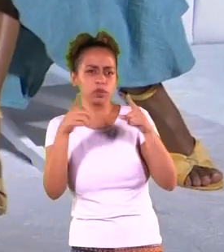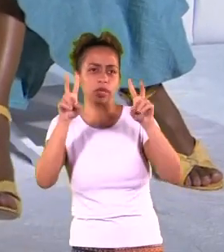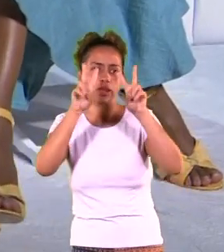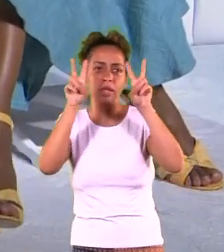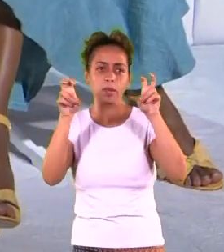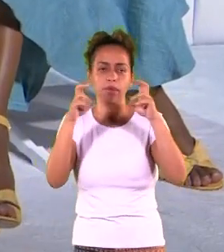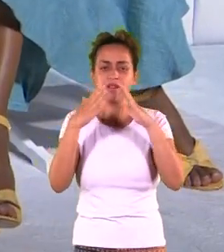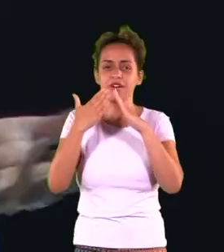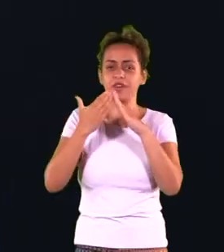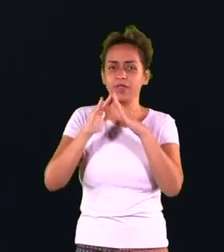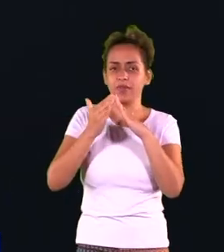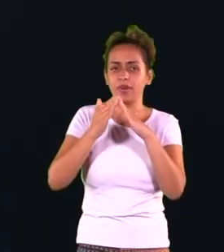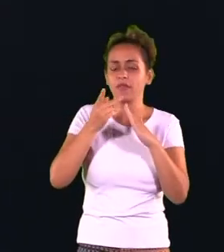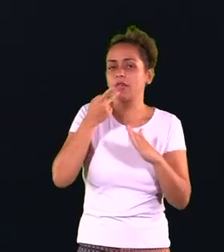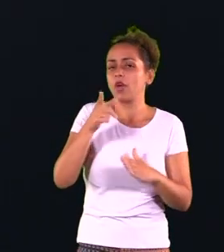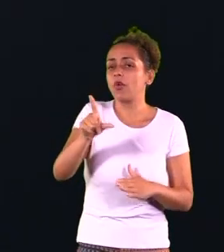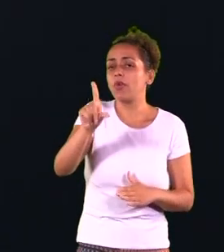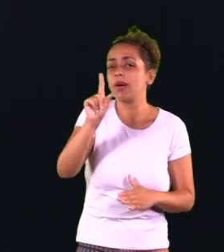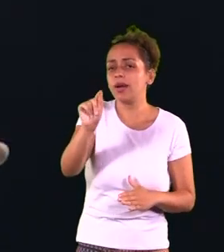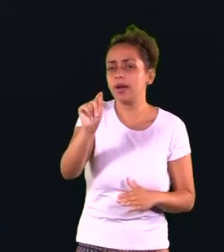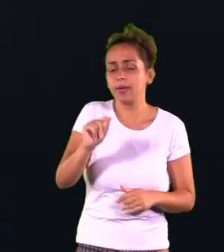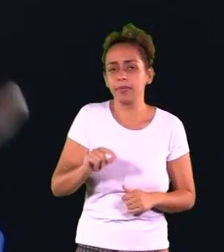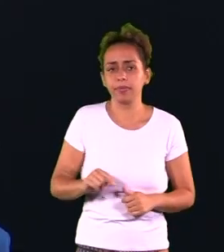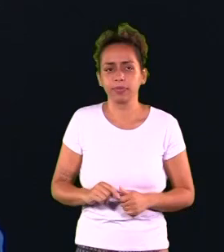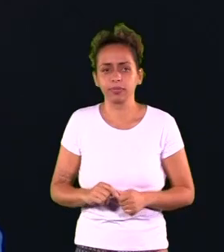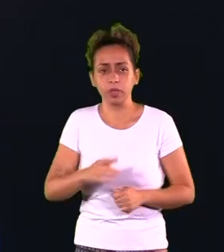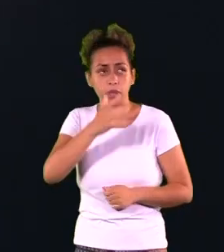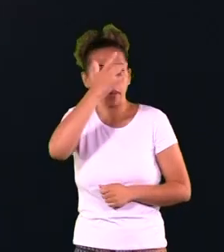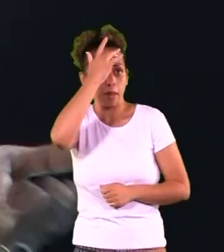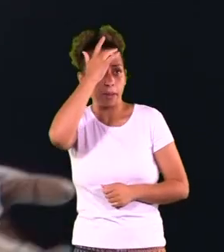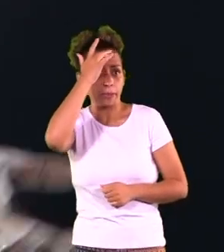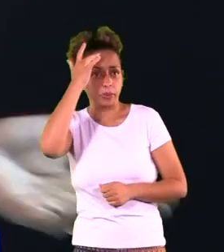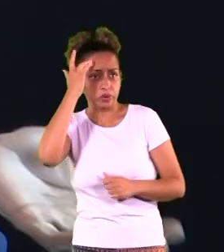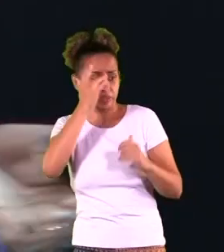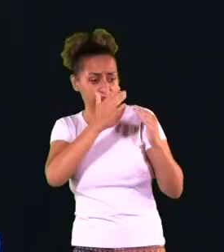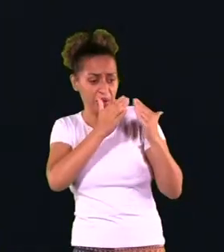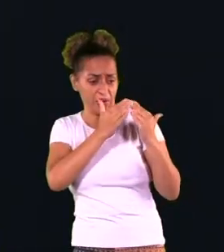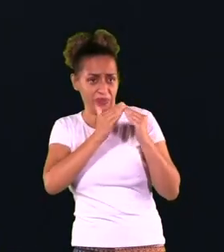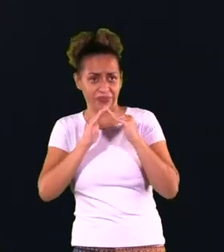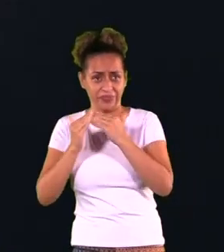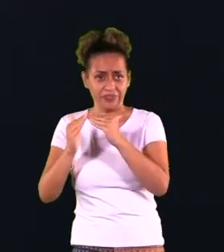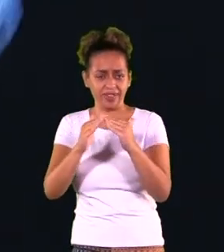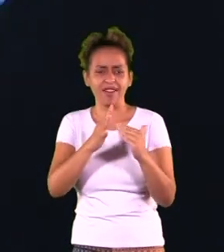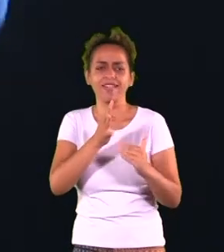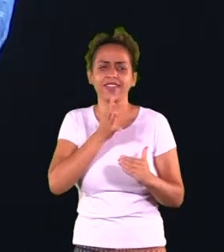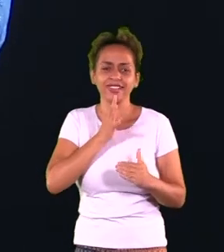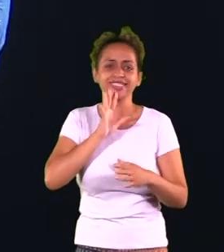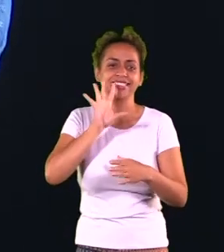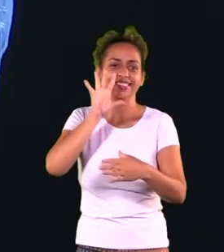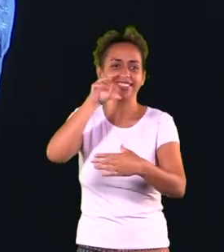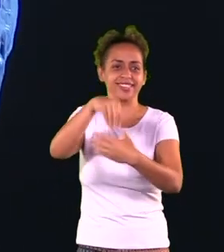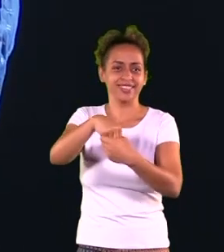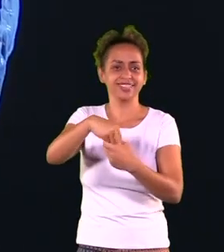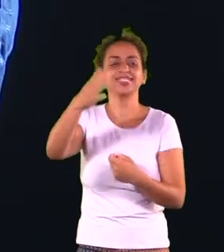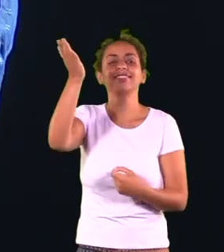seguinte só quem tabela só quem te conhece por dentro pode te entender e